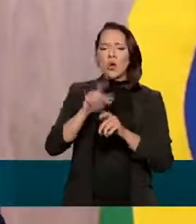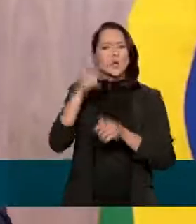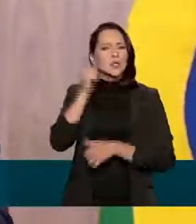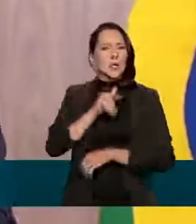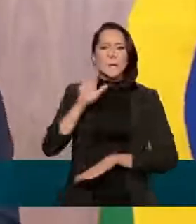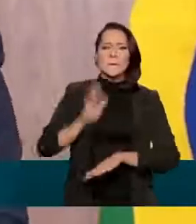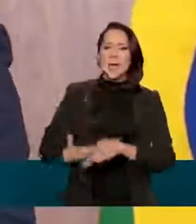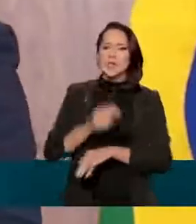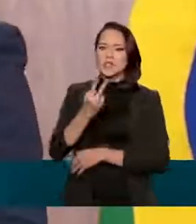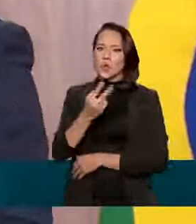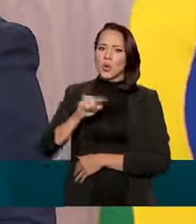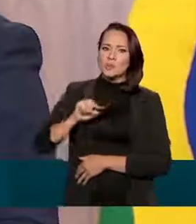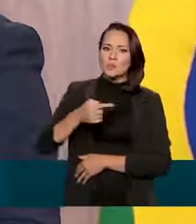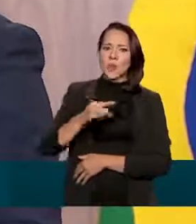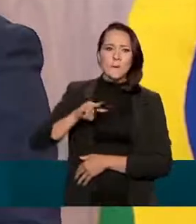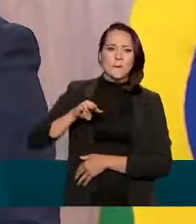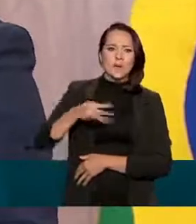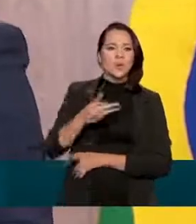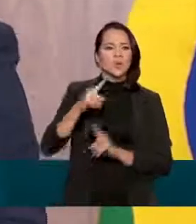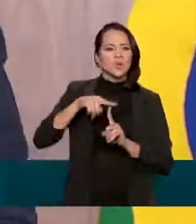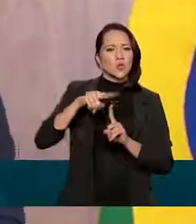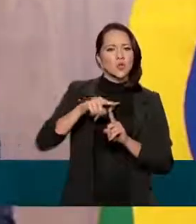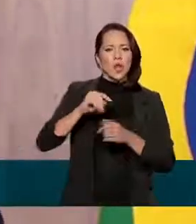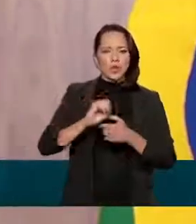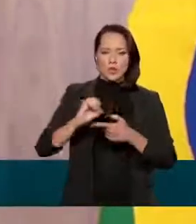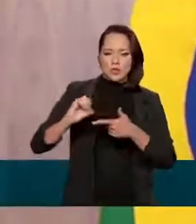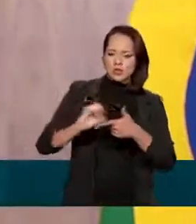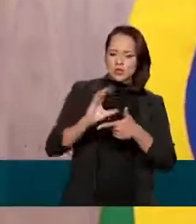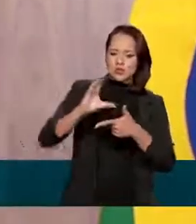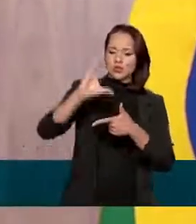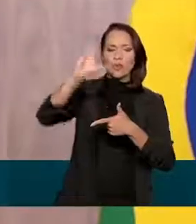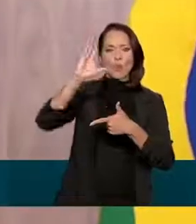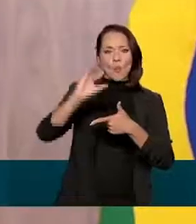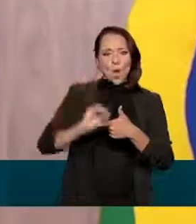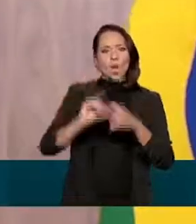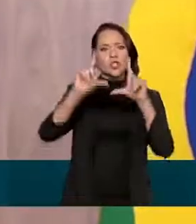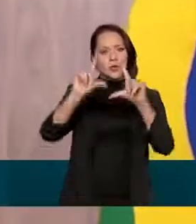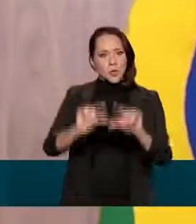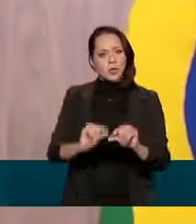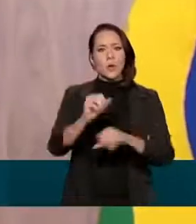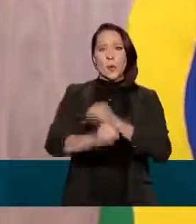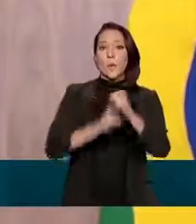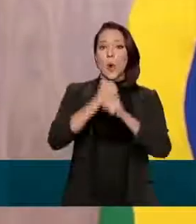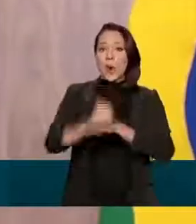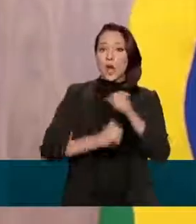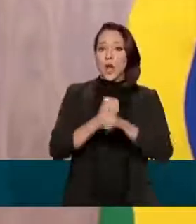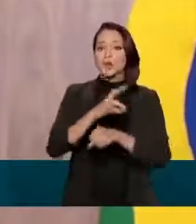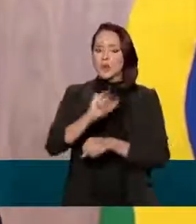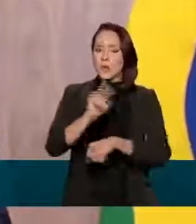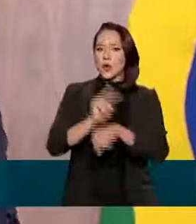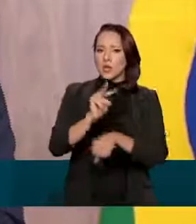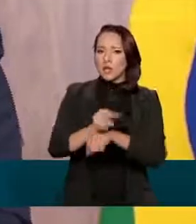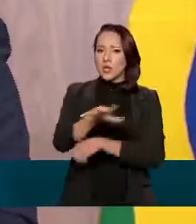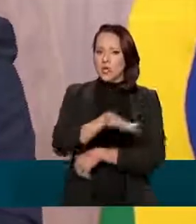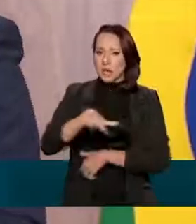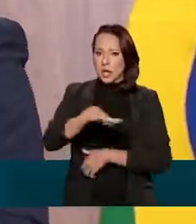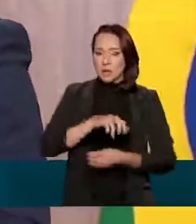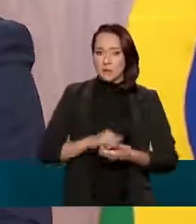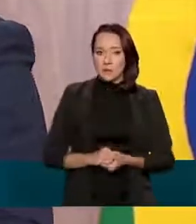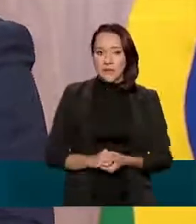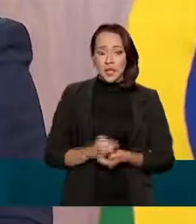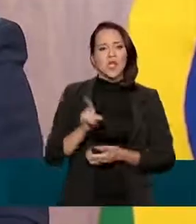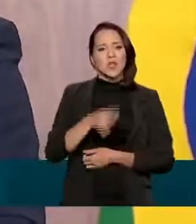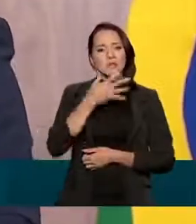a capturar mais de 12.000 millones de toneladas de gases efeito em Barreiro Alane é só reafirma